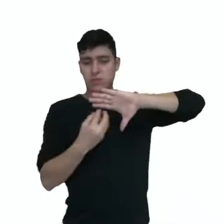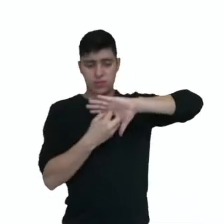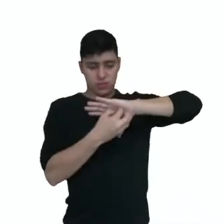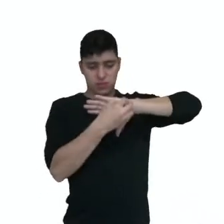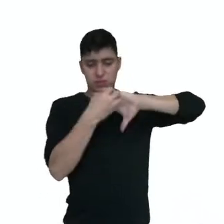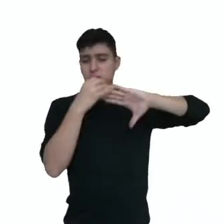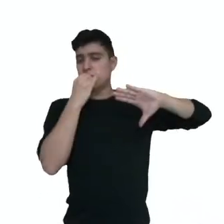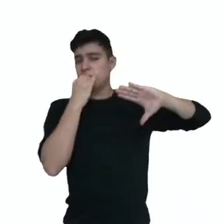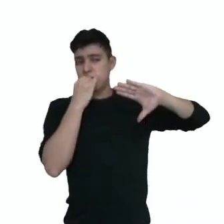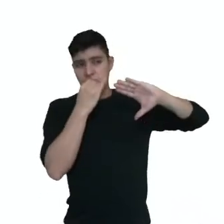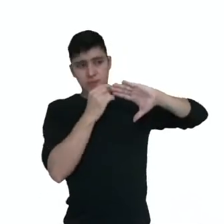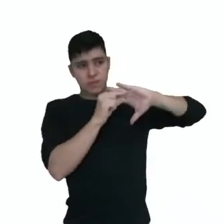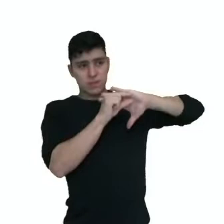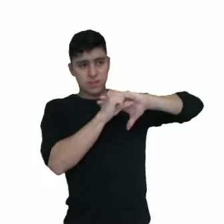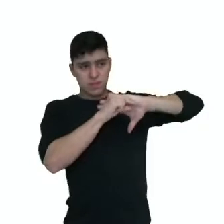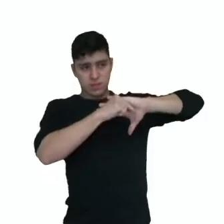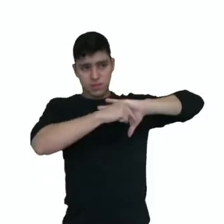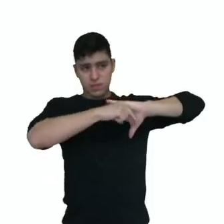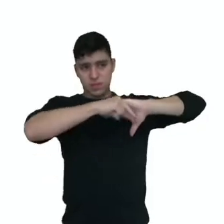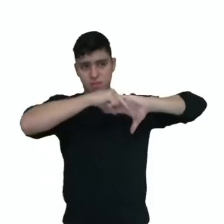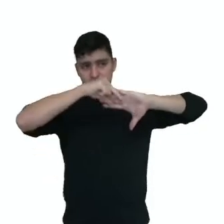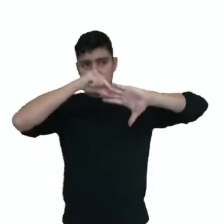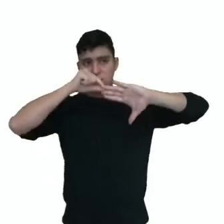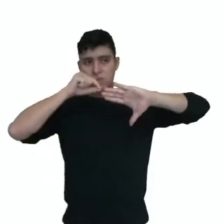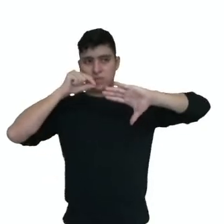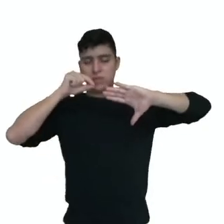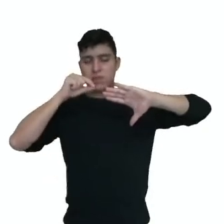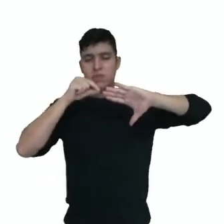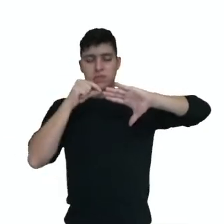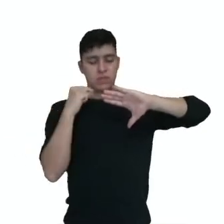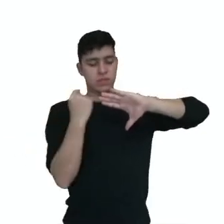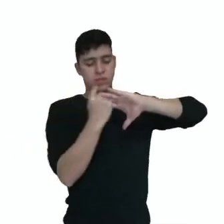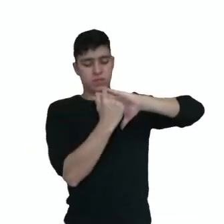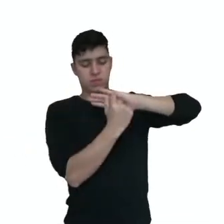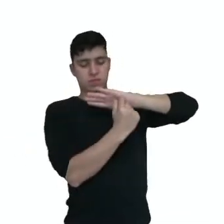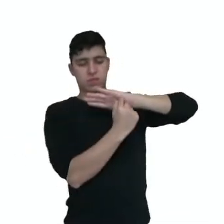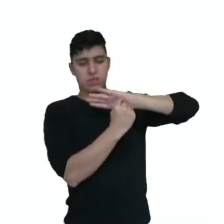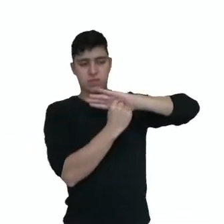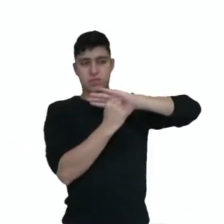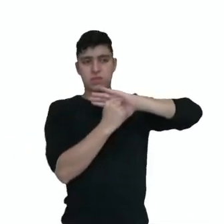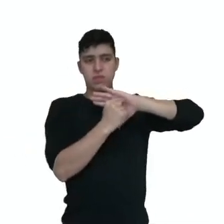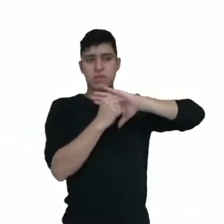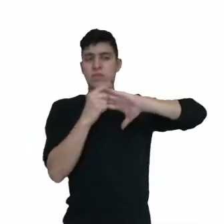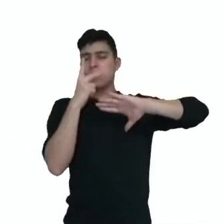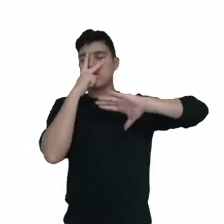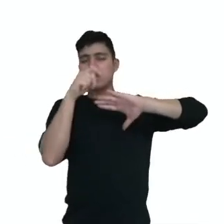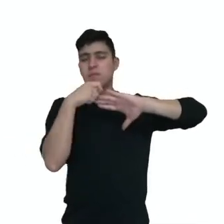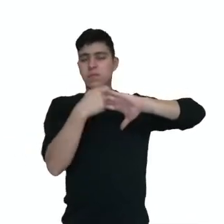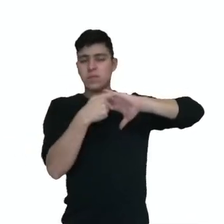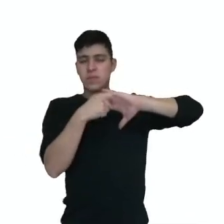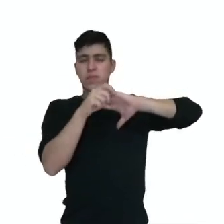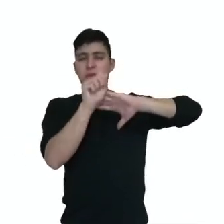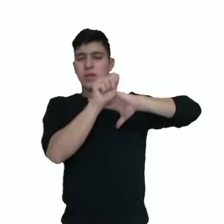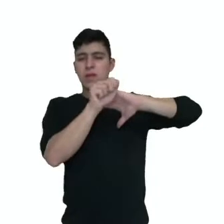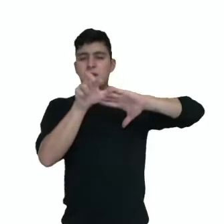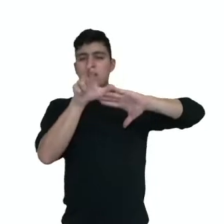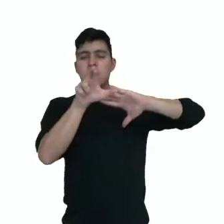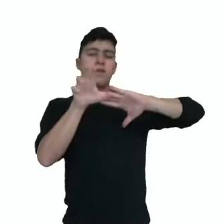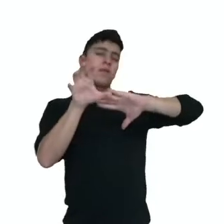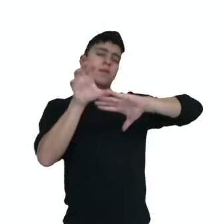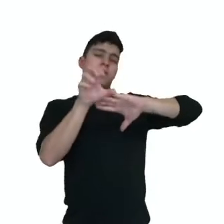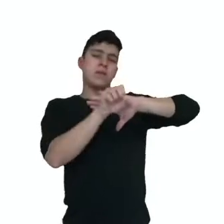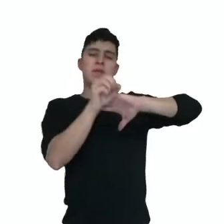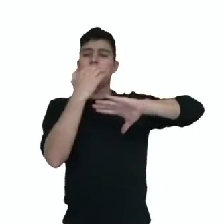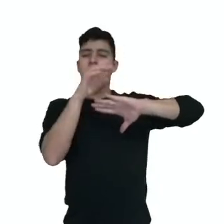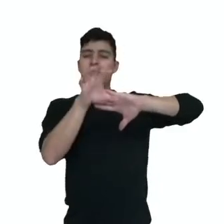por exemplo, ele tem essa citofaringe, que é o sulco oral, faz parte do sulco oral, é como se fosse uma faringe mesmo, por onde vai entrar